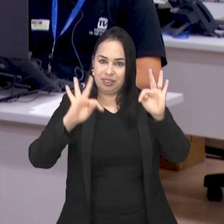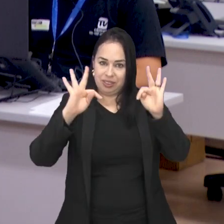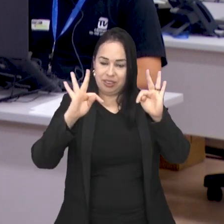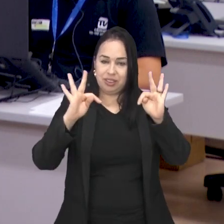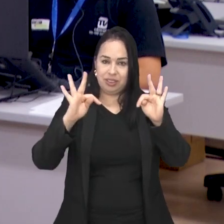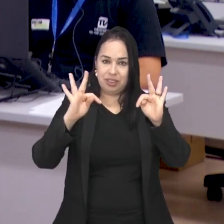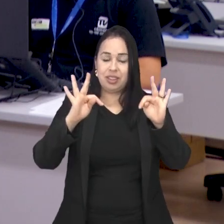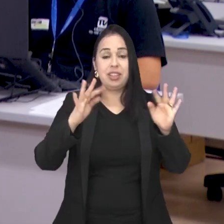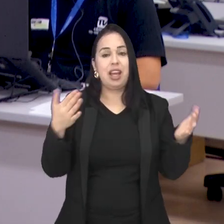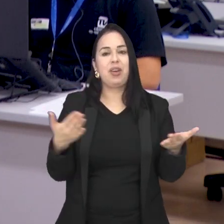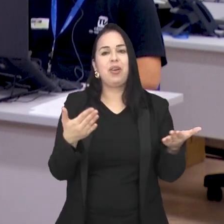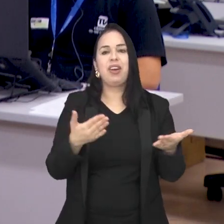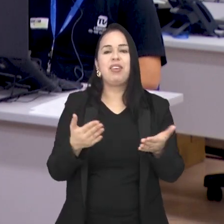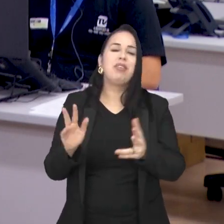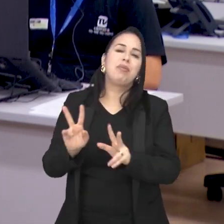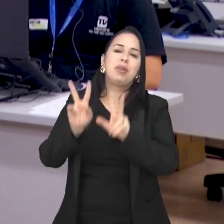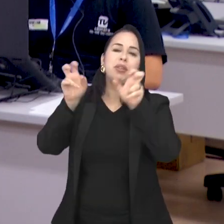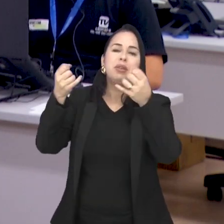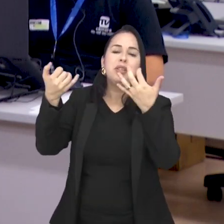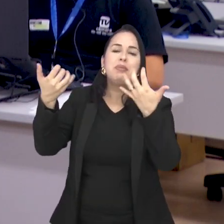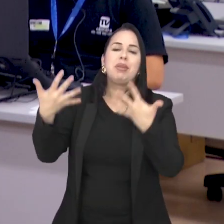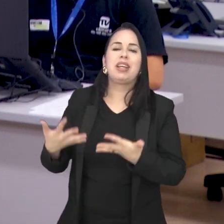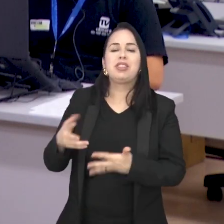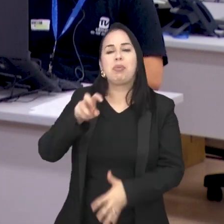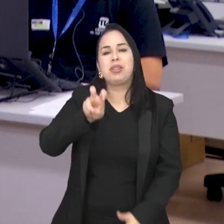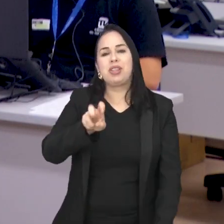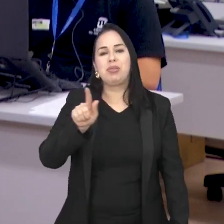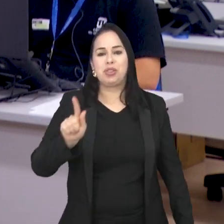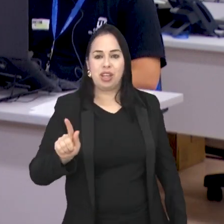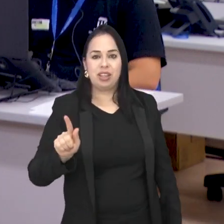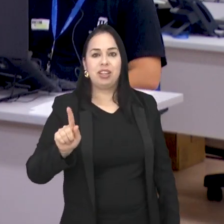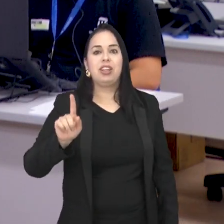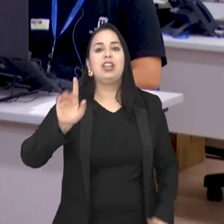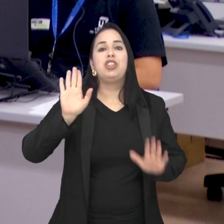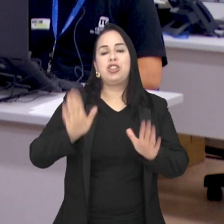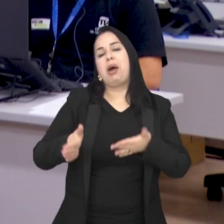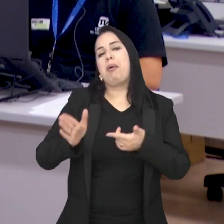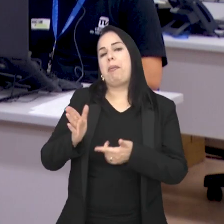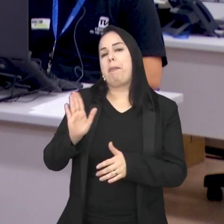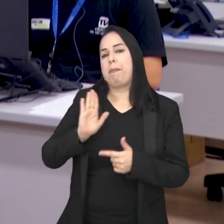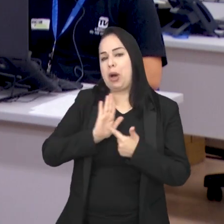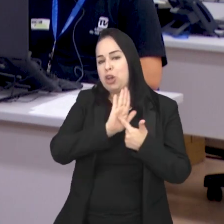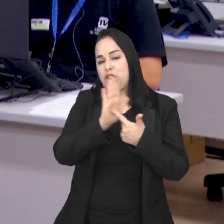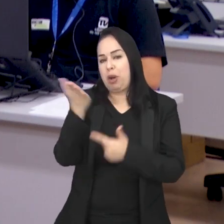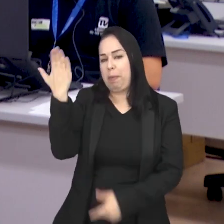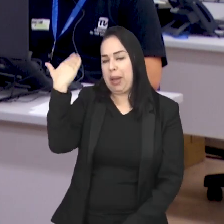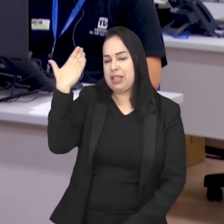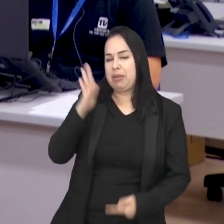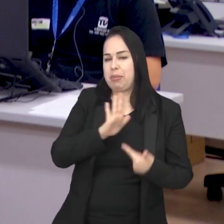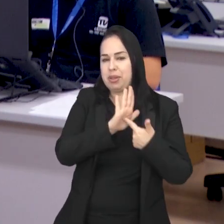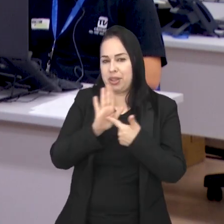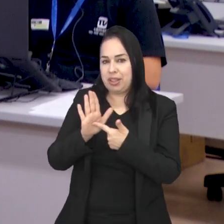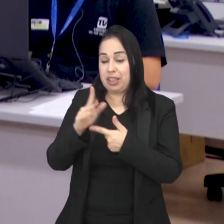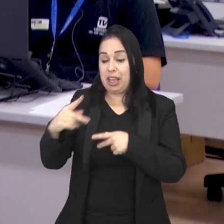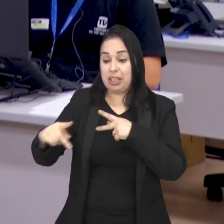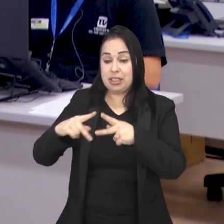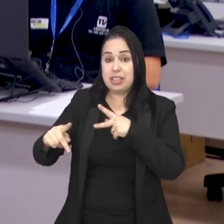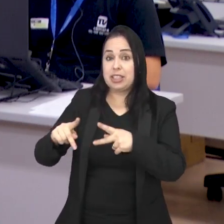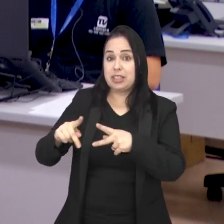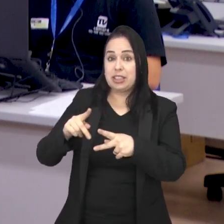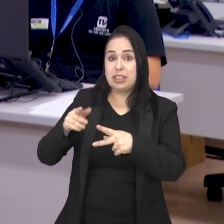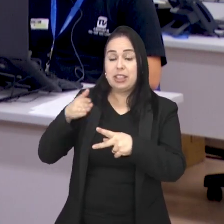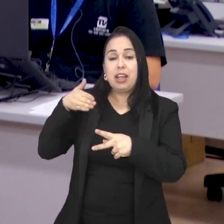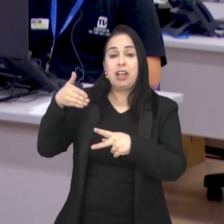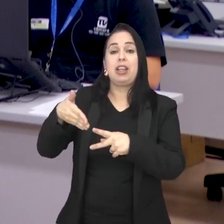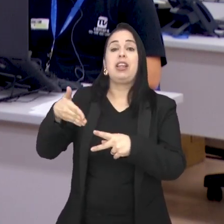gente está mesmo focado em tecnologia. E nesta próxima matéria a gente comenta sobre o 5G. Nós já mostramos em outras matérias que